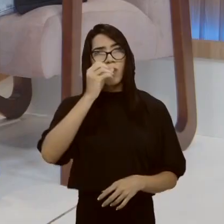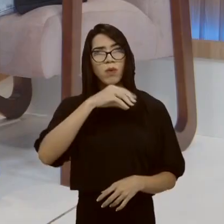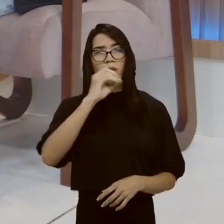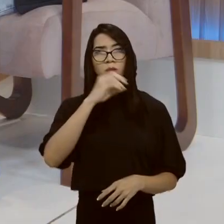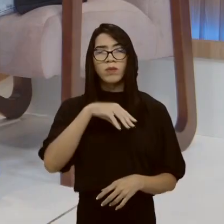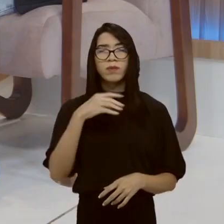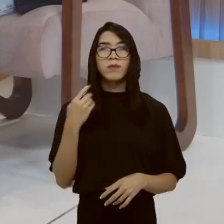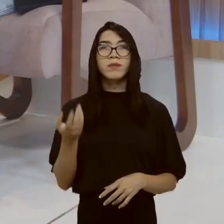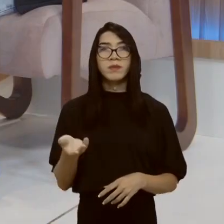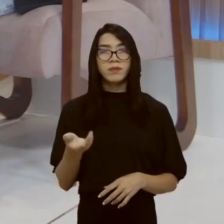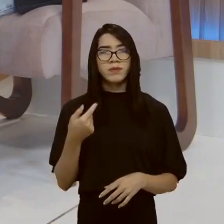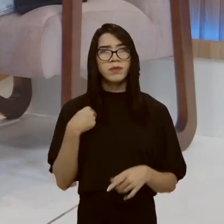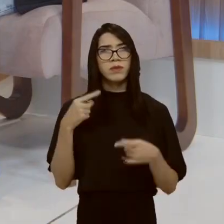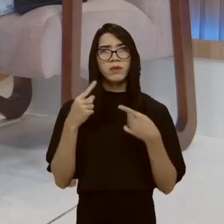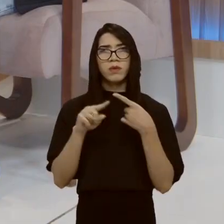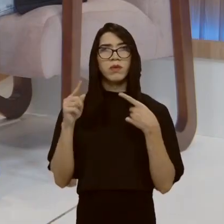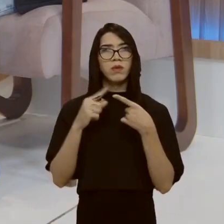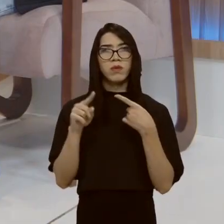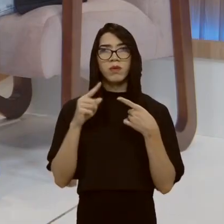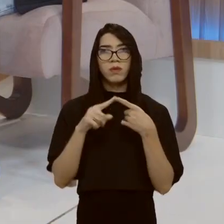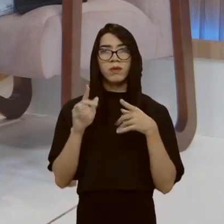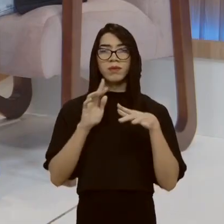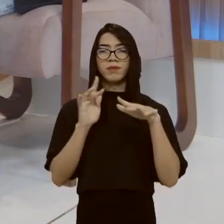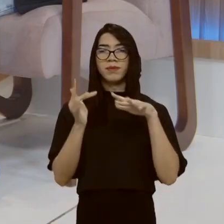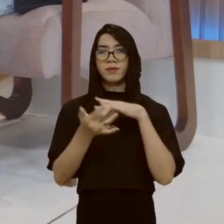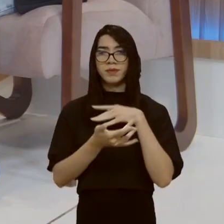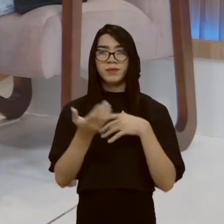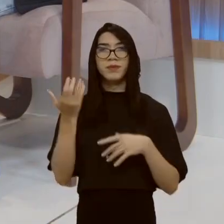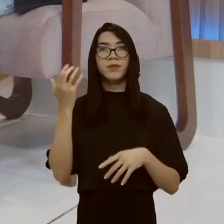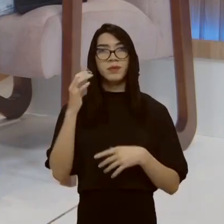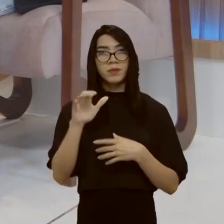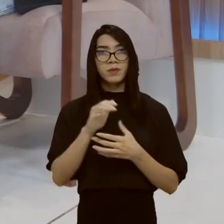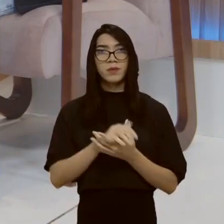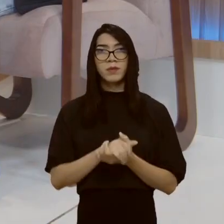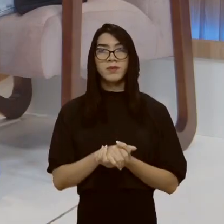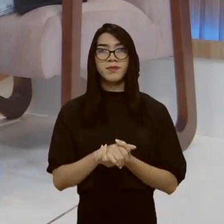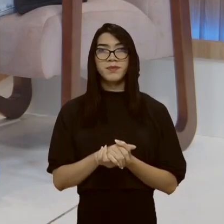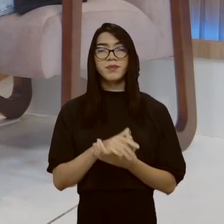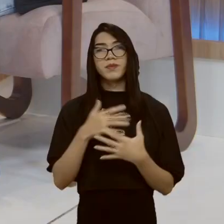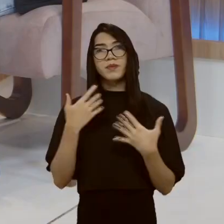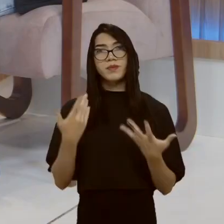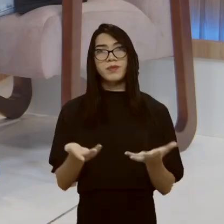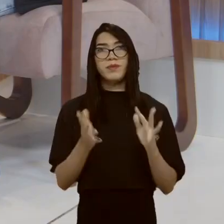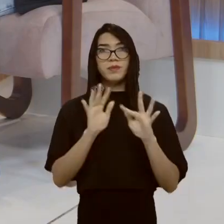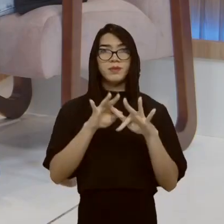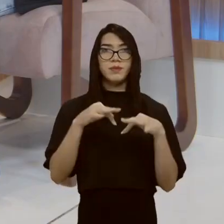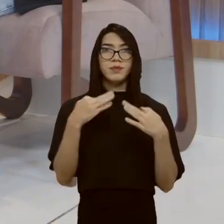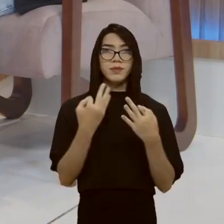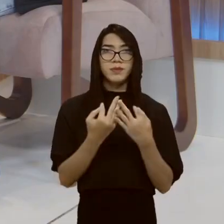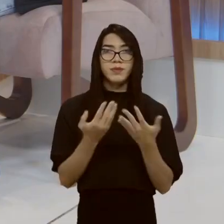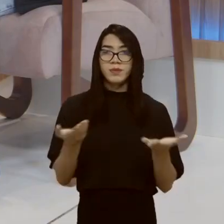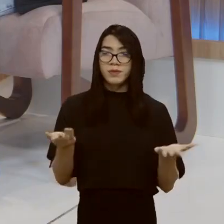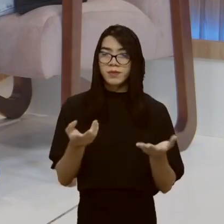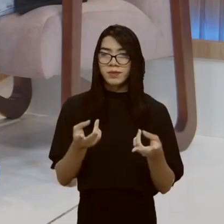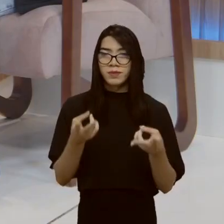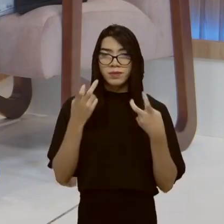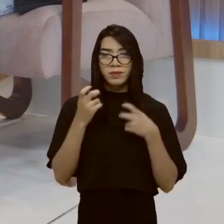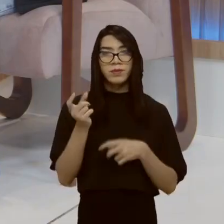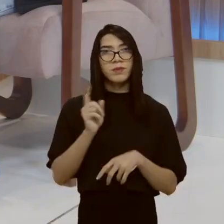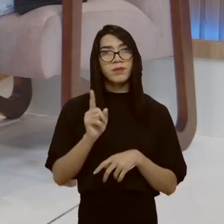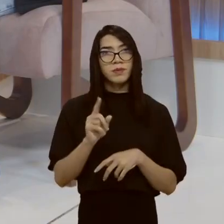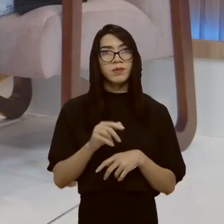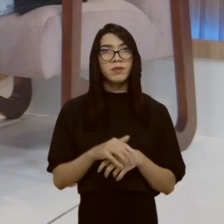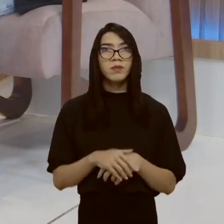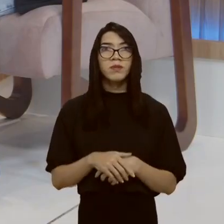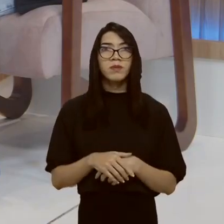não eram tão legais nas redes sociais, né? E aí, será que os pais não estavam atentos ou achavam